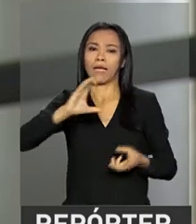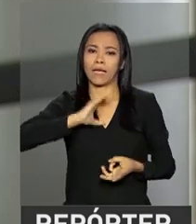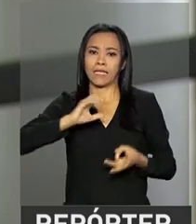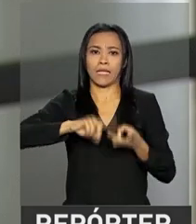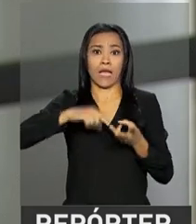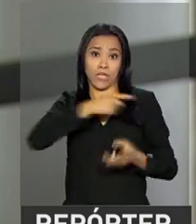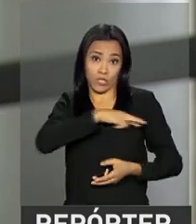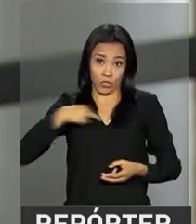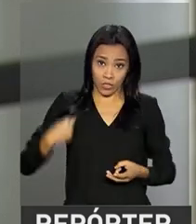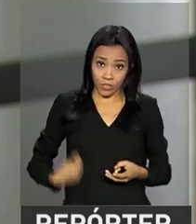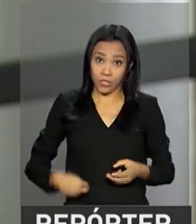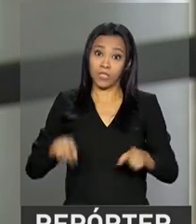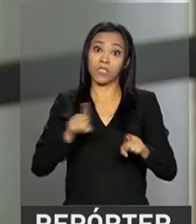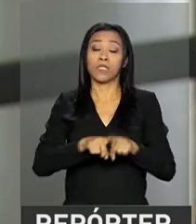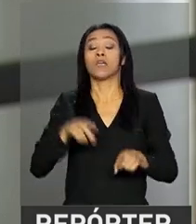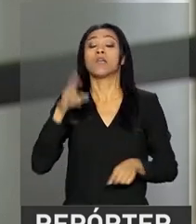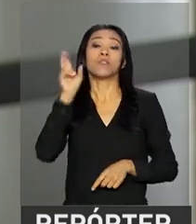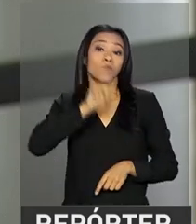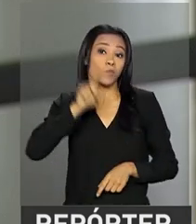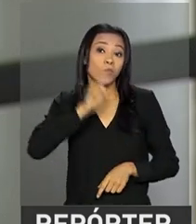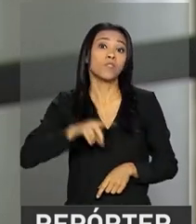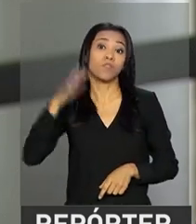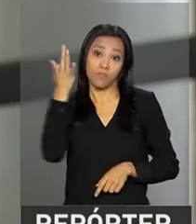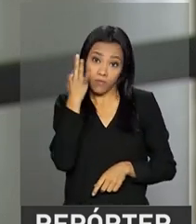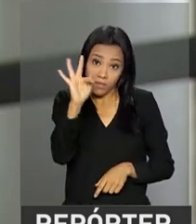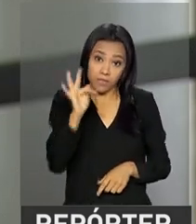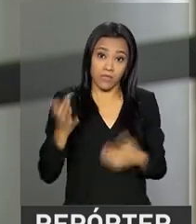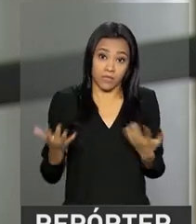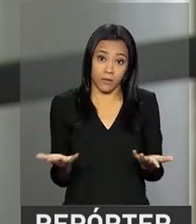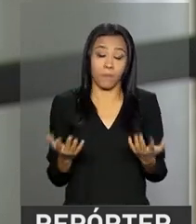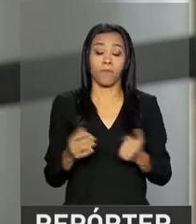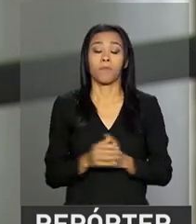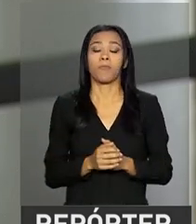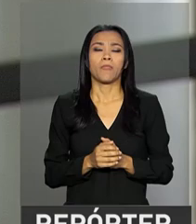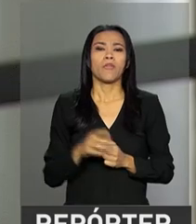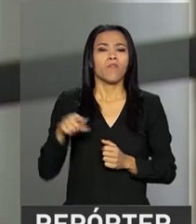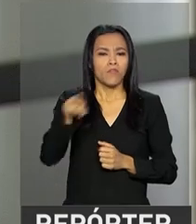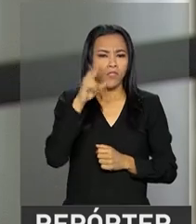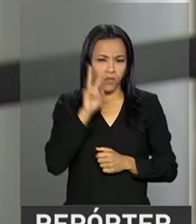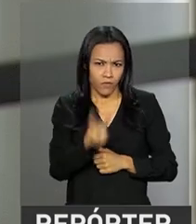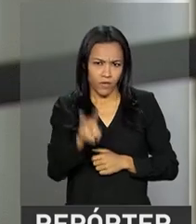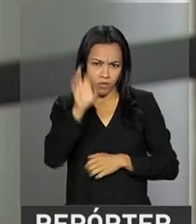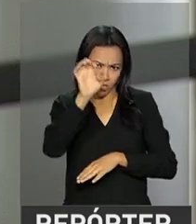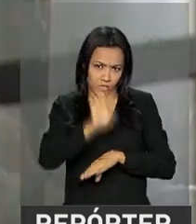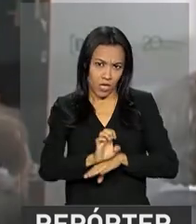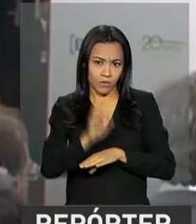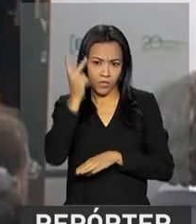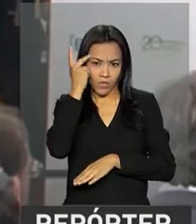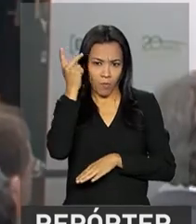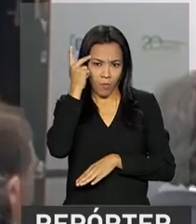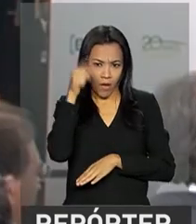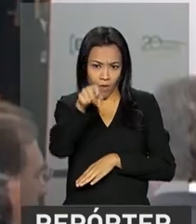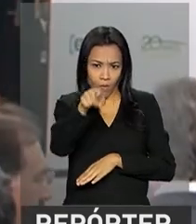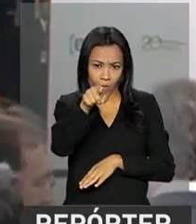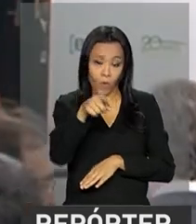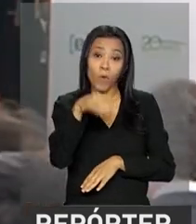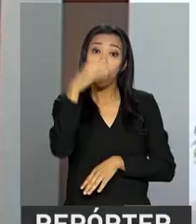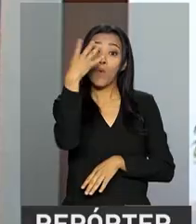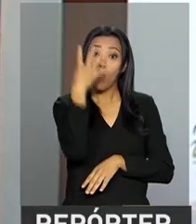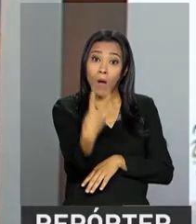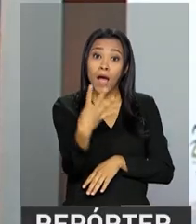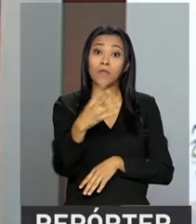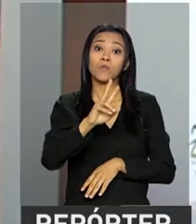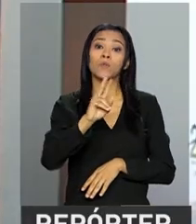estados unidos e frança já em são paulo de onde você vê imagens aí foram licitados quatro usinas